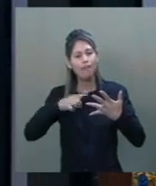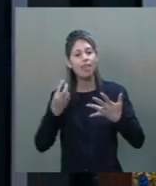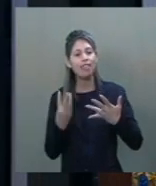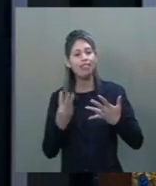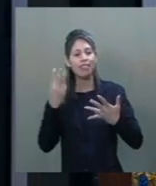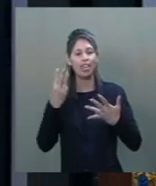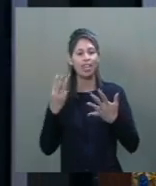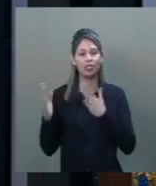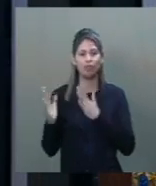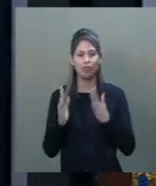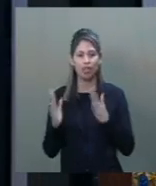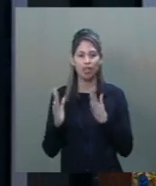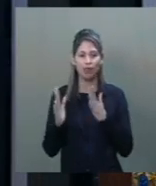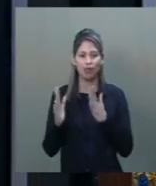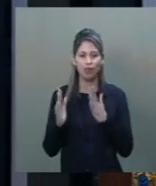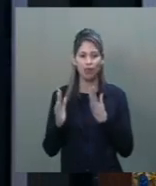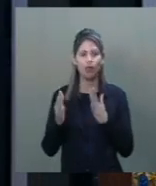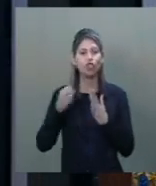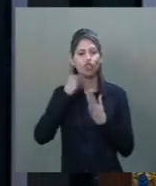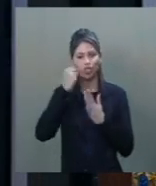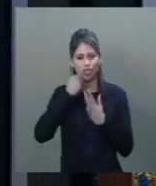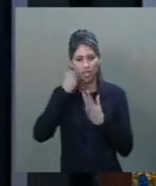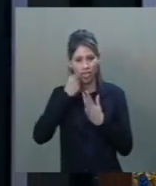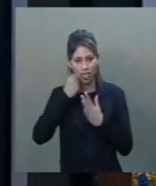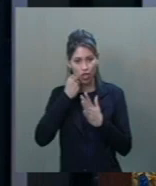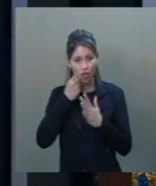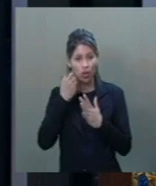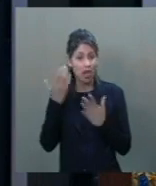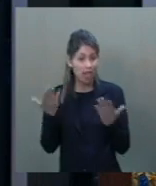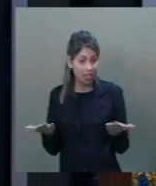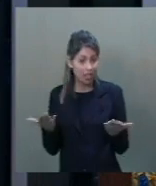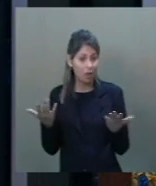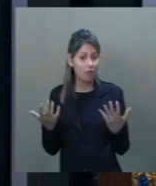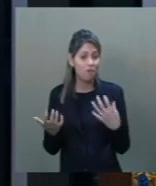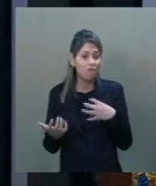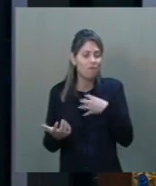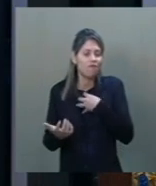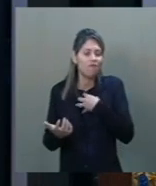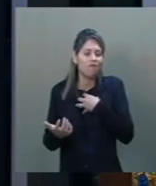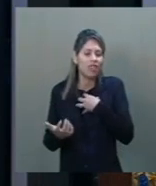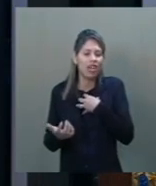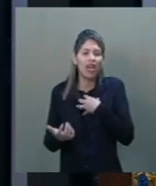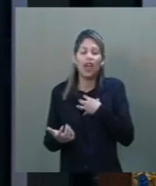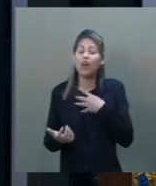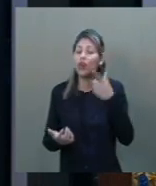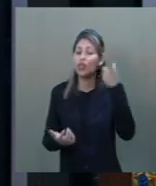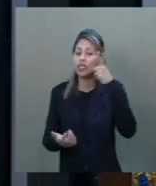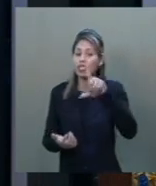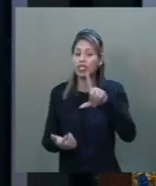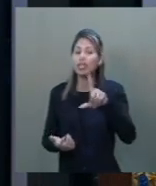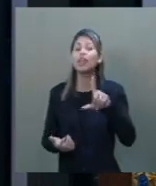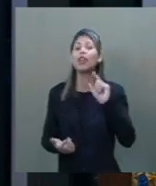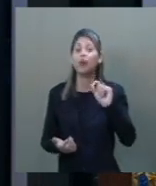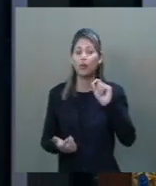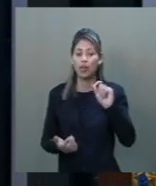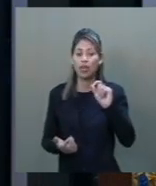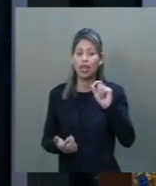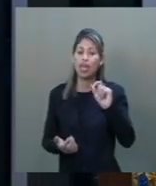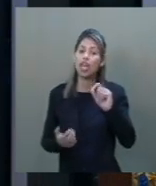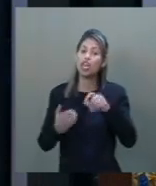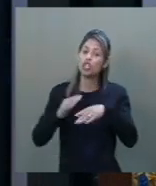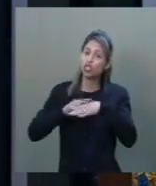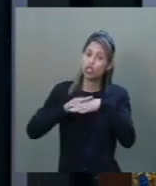é motivo suficiente para que eu amanheça e anoiteça agradecendo a Deus por